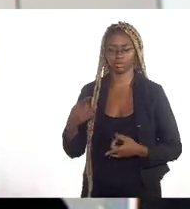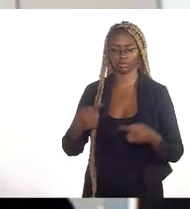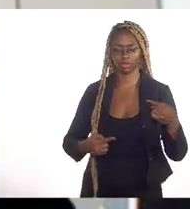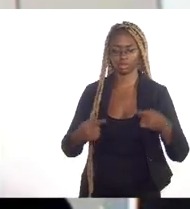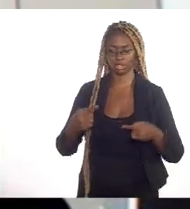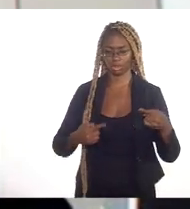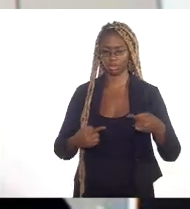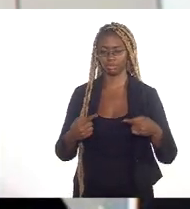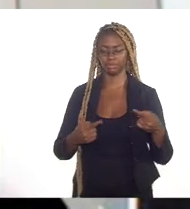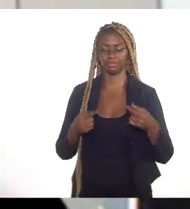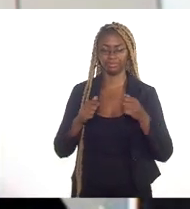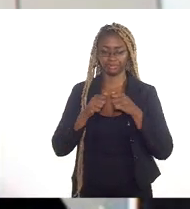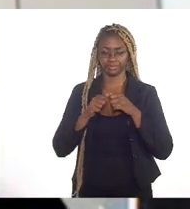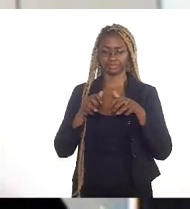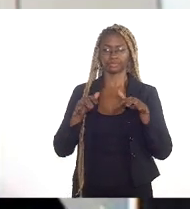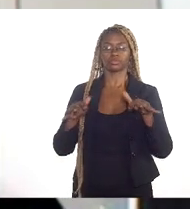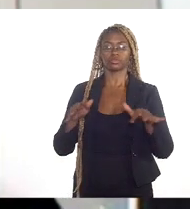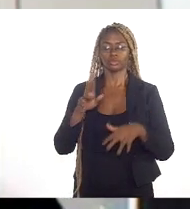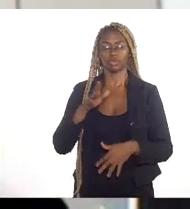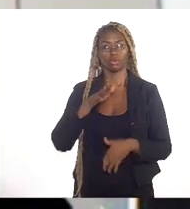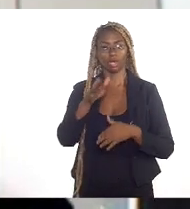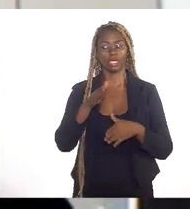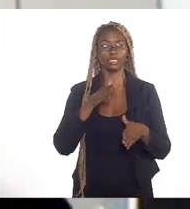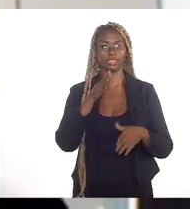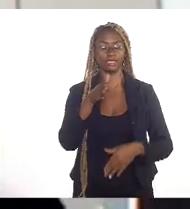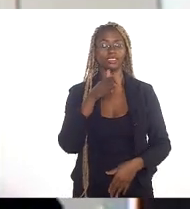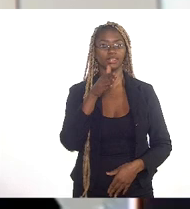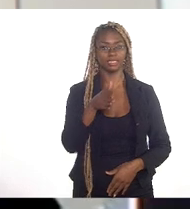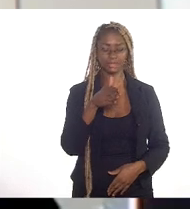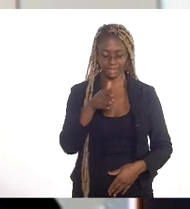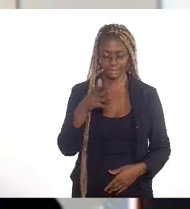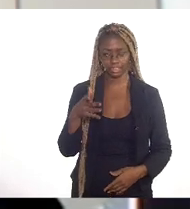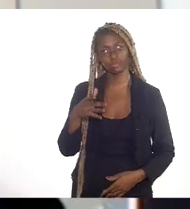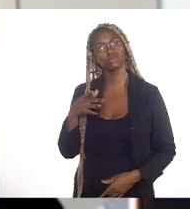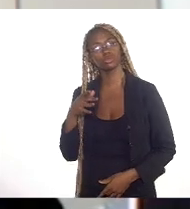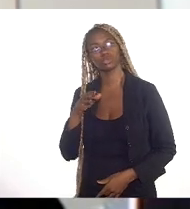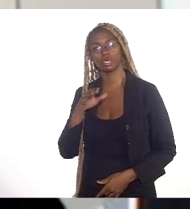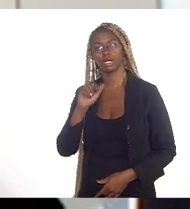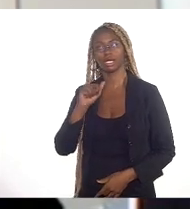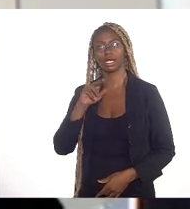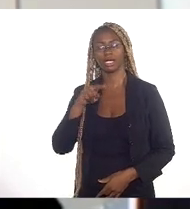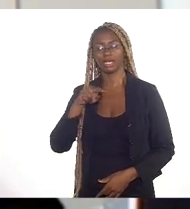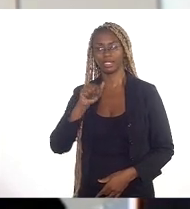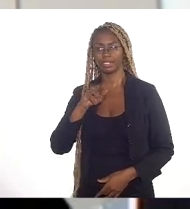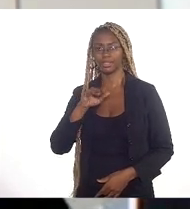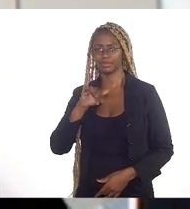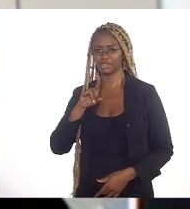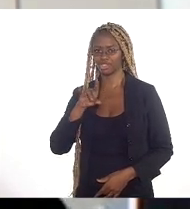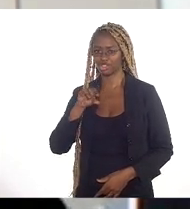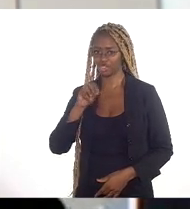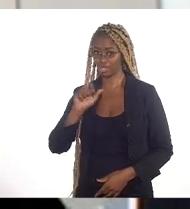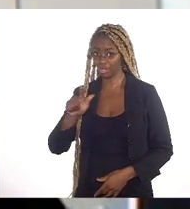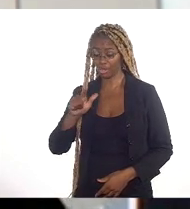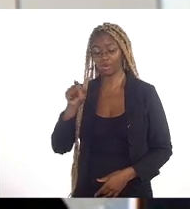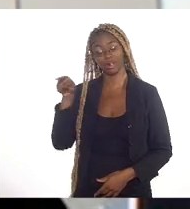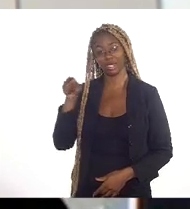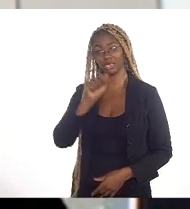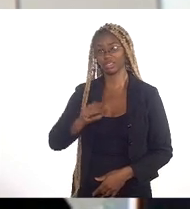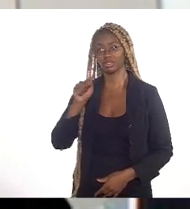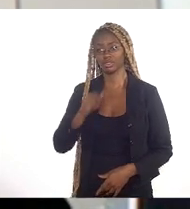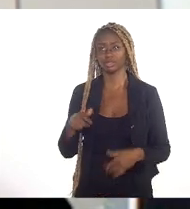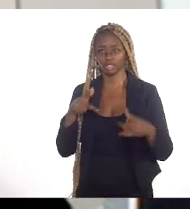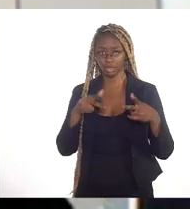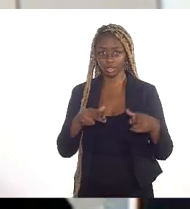ampliar o acesso ao canabidiol são associações como a Abra Cannabis. Então, evidentemente, quando ela trata sobre